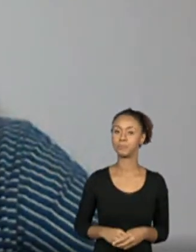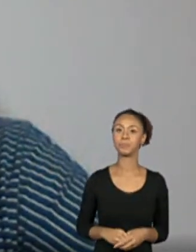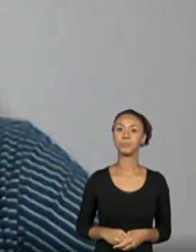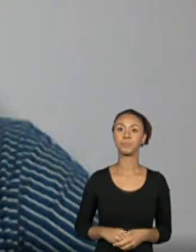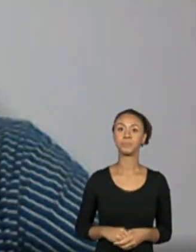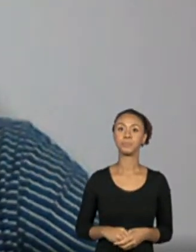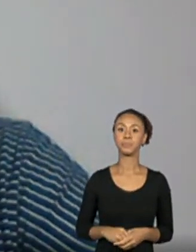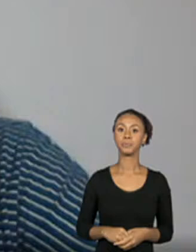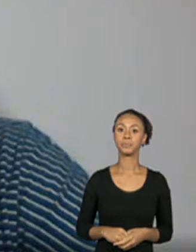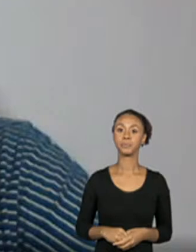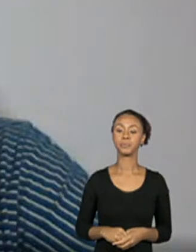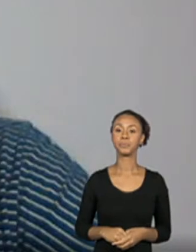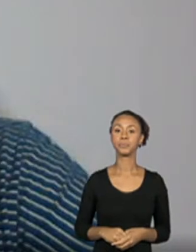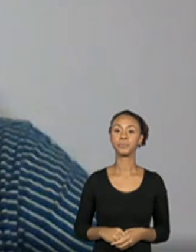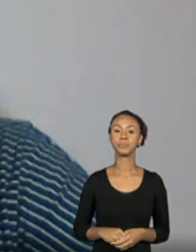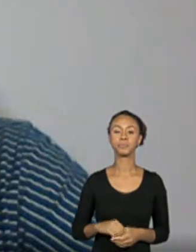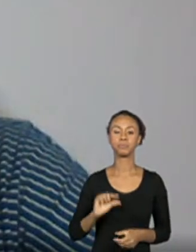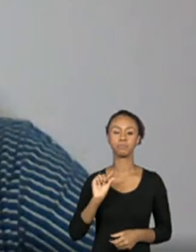Um minutinho.